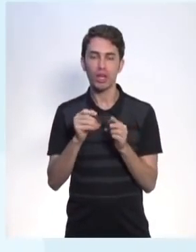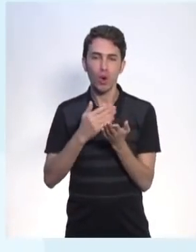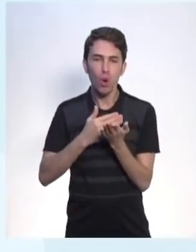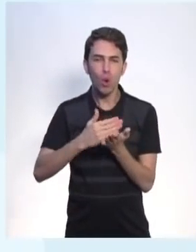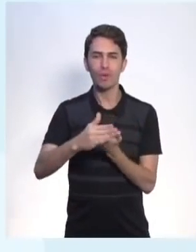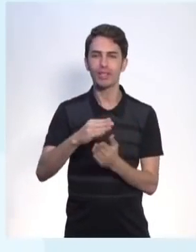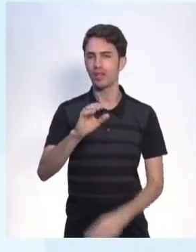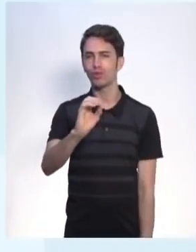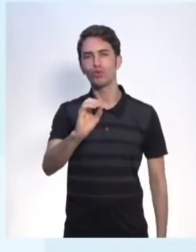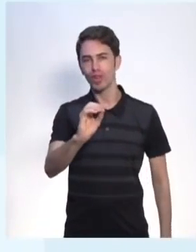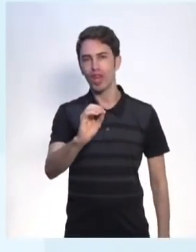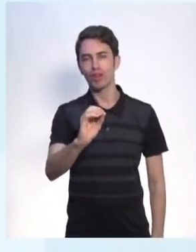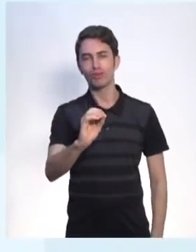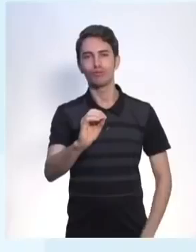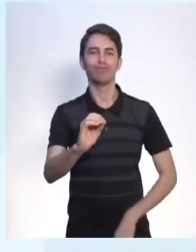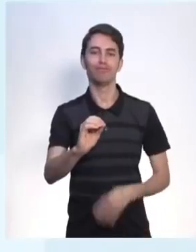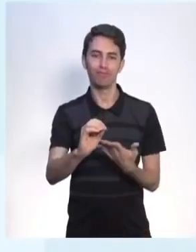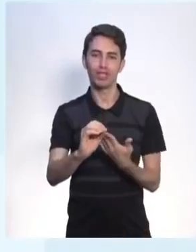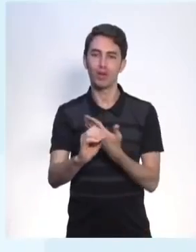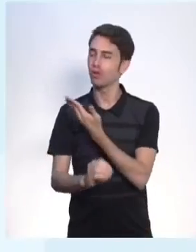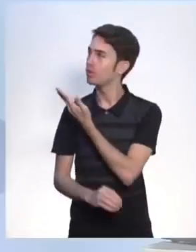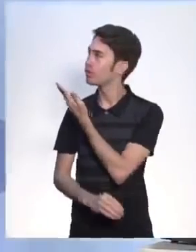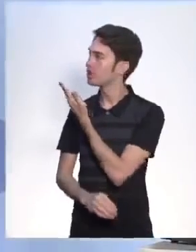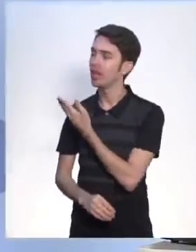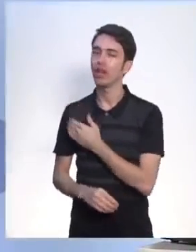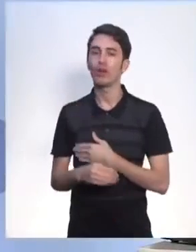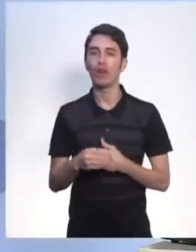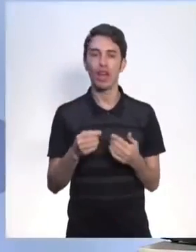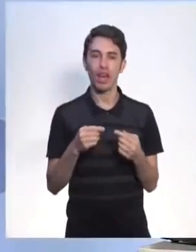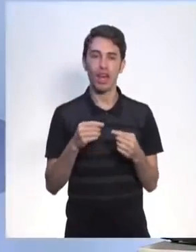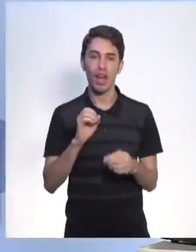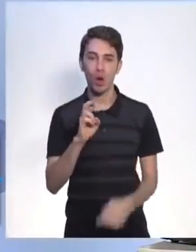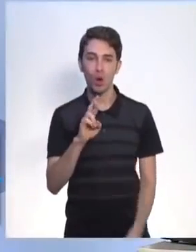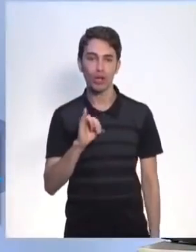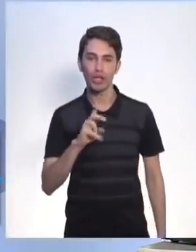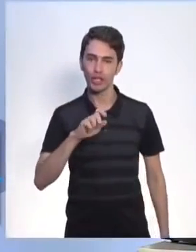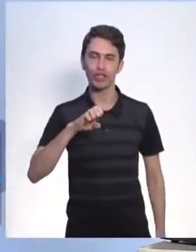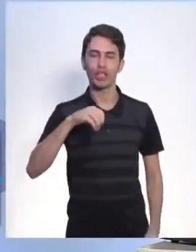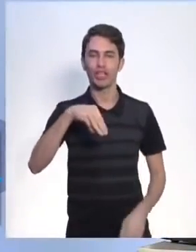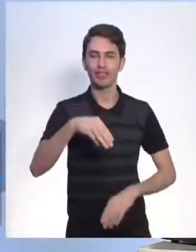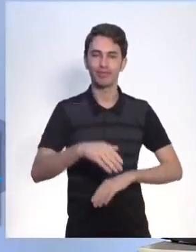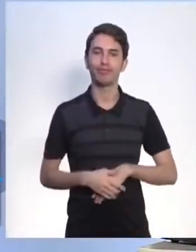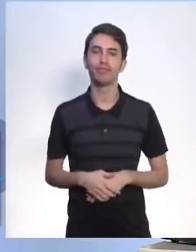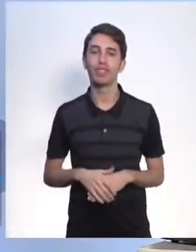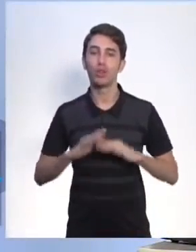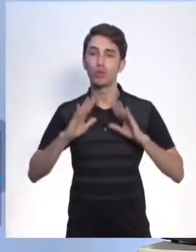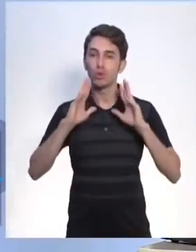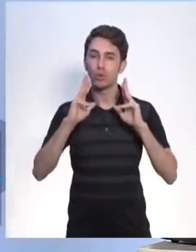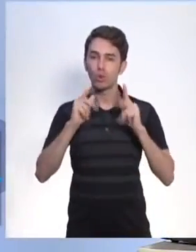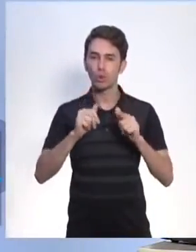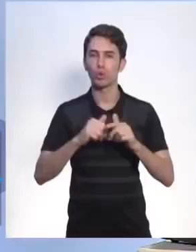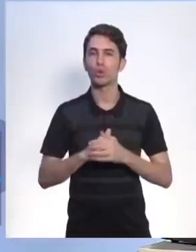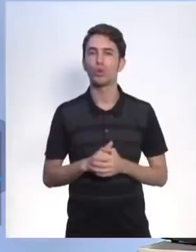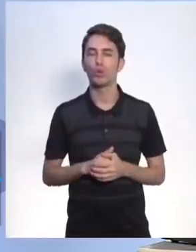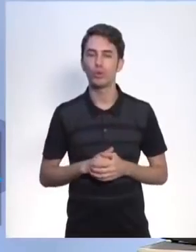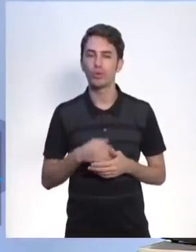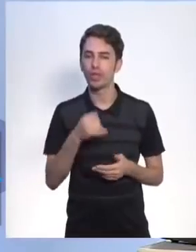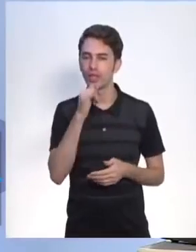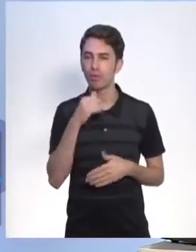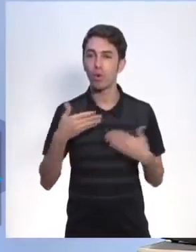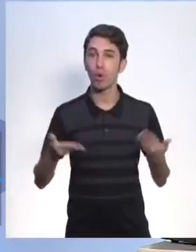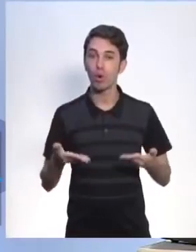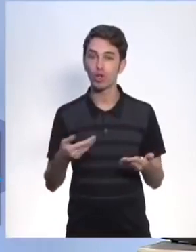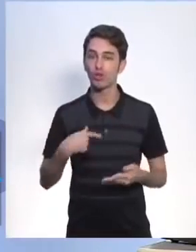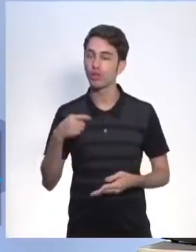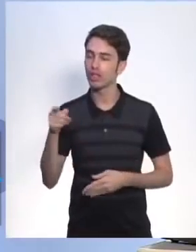do zero, não é? Sim. Então, partindo do zero, partindo dessa ponta, é a origem. Tudo, então, por exemplo, hoje, por exemplo,